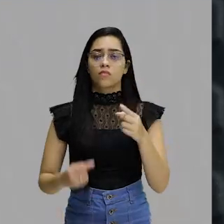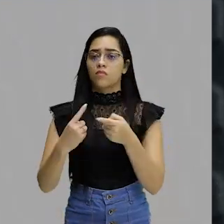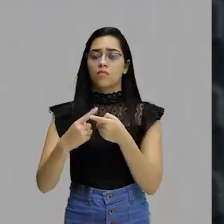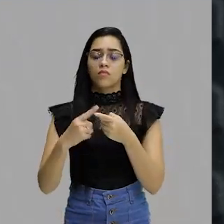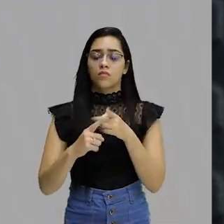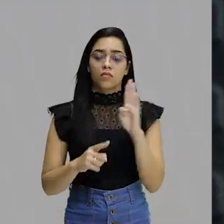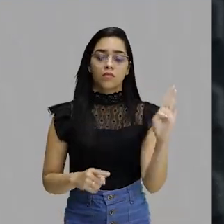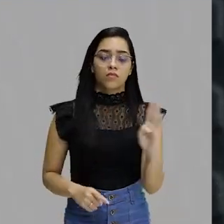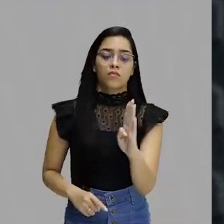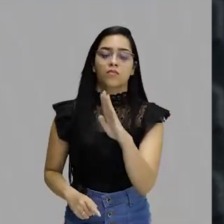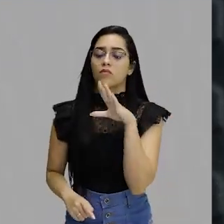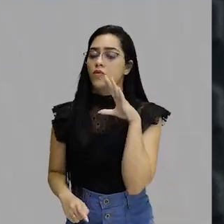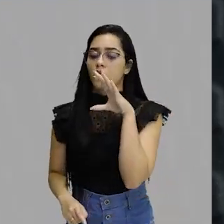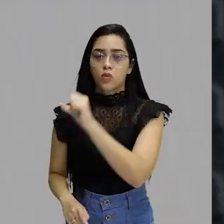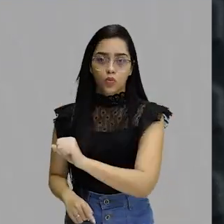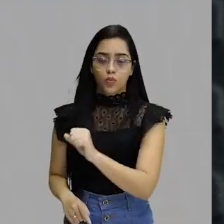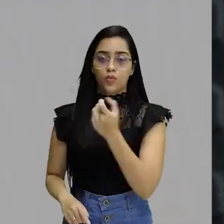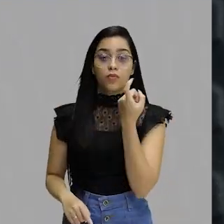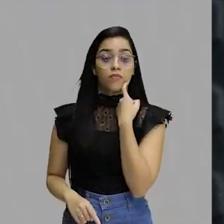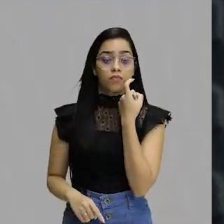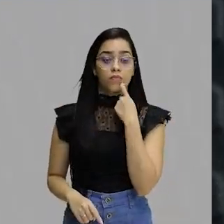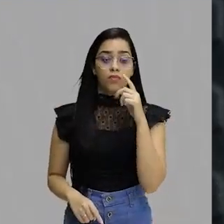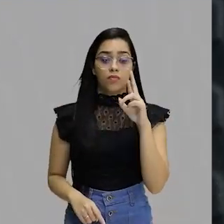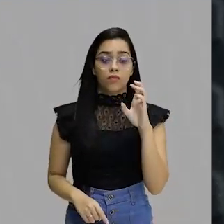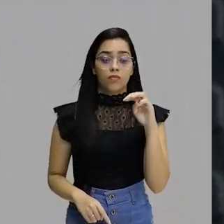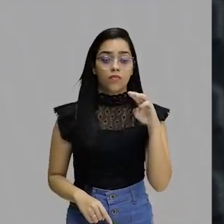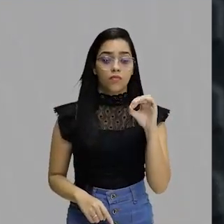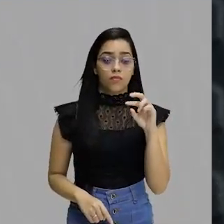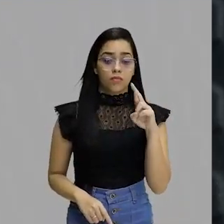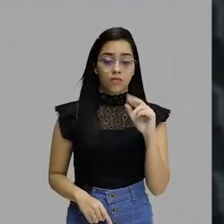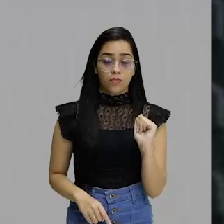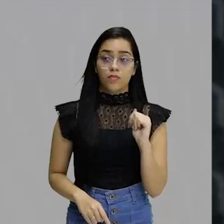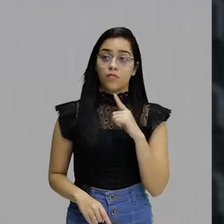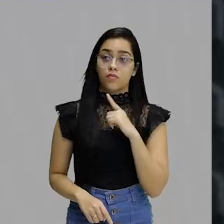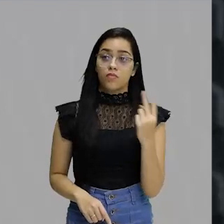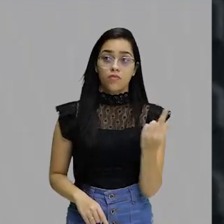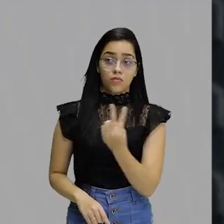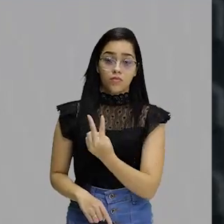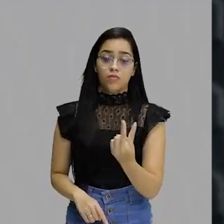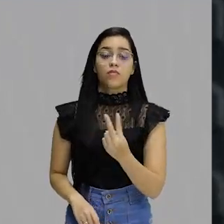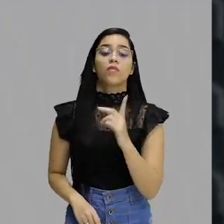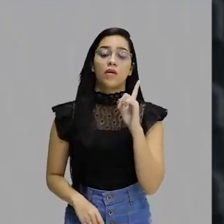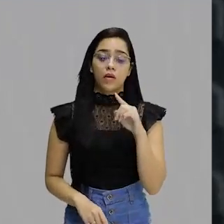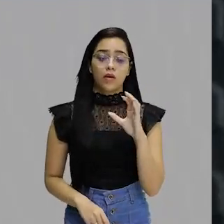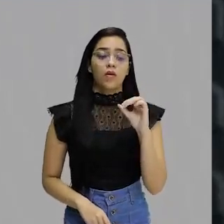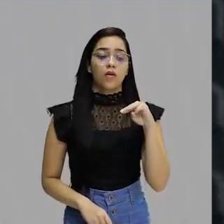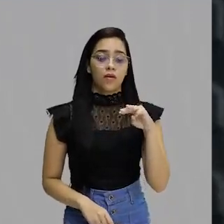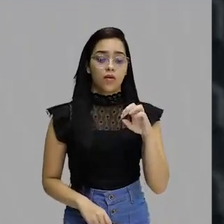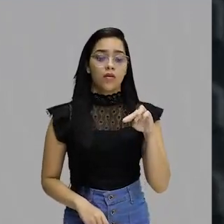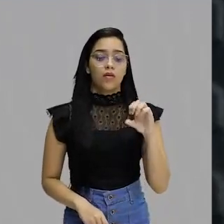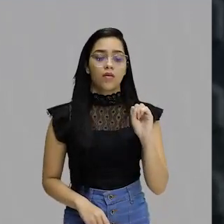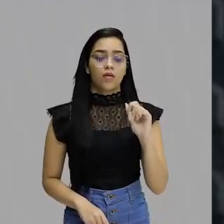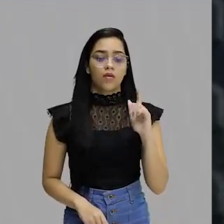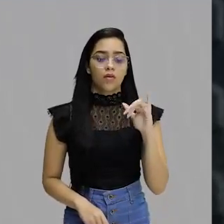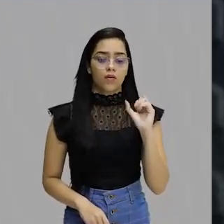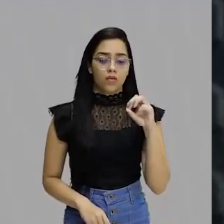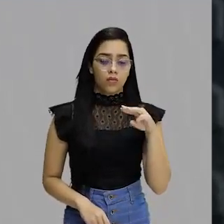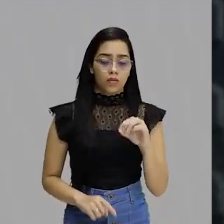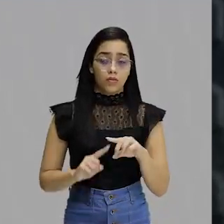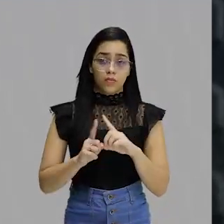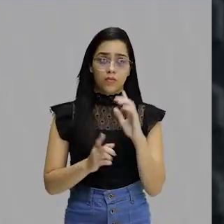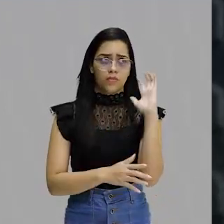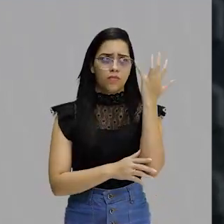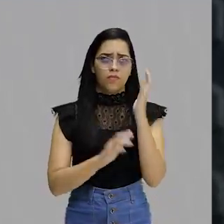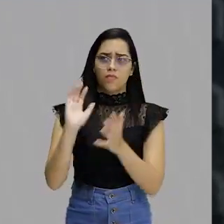rêmora? Gente, a relação que há entre eles dois realmente é comensalismo. Mas, na natureza, as